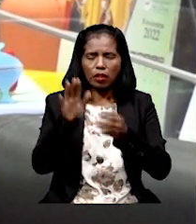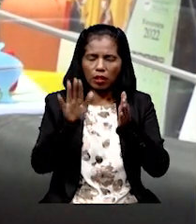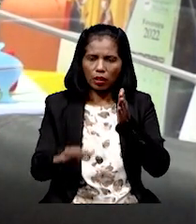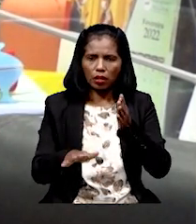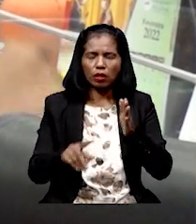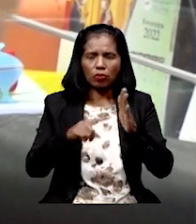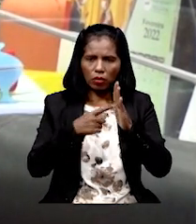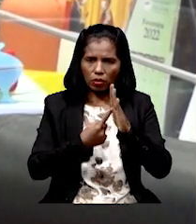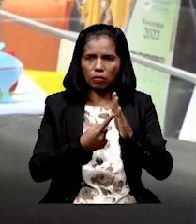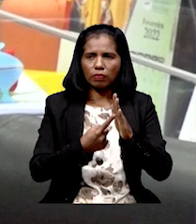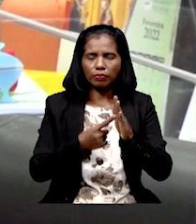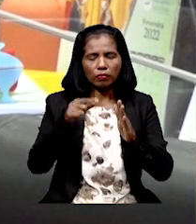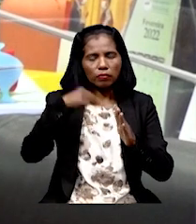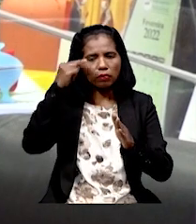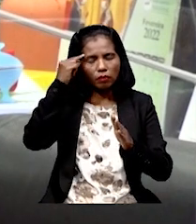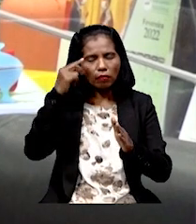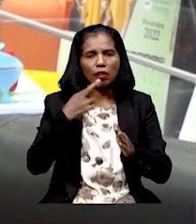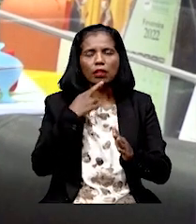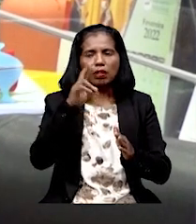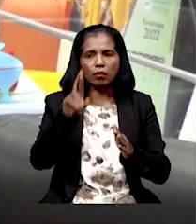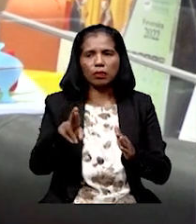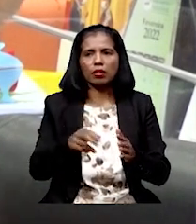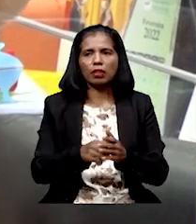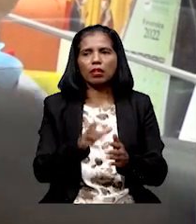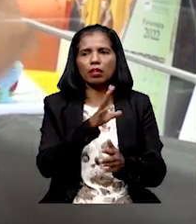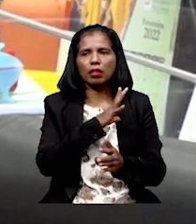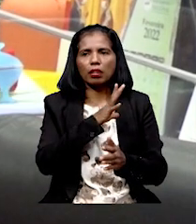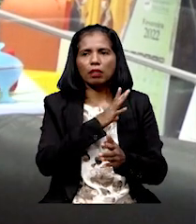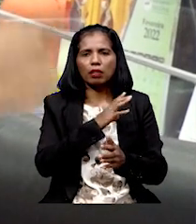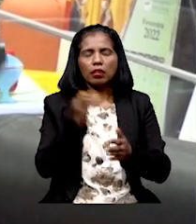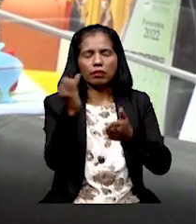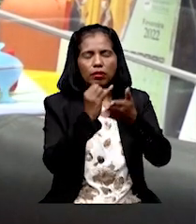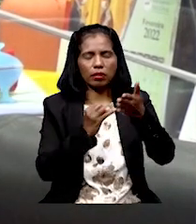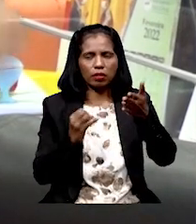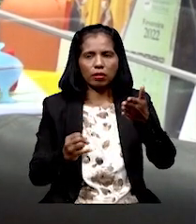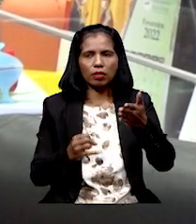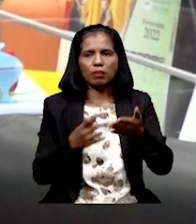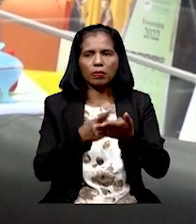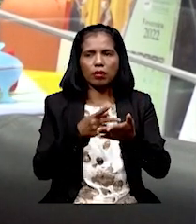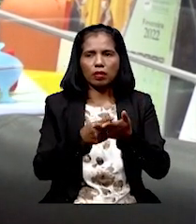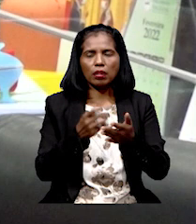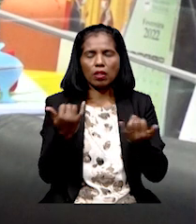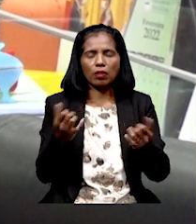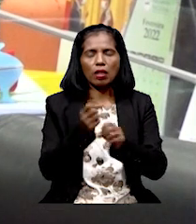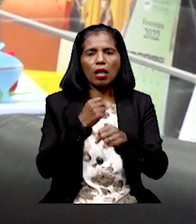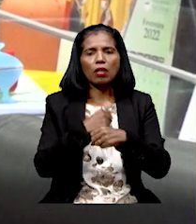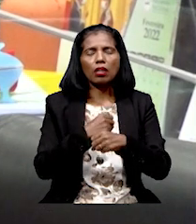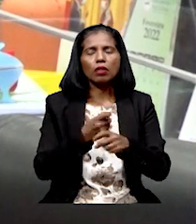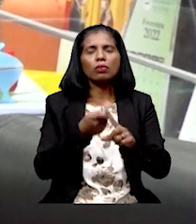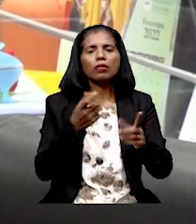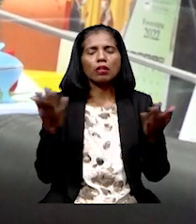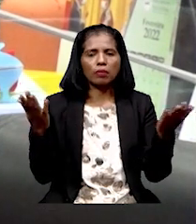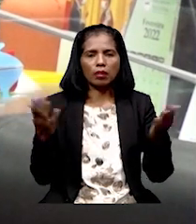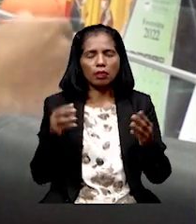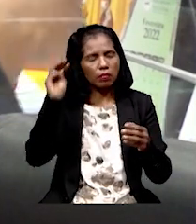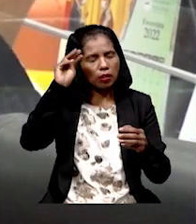la ona governo ninha resposta mai magne en lei desenho bio ki makalo be projeto ida agora la ona mane mai usen be ga ministério